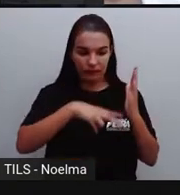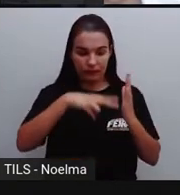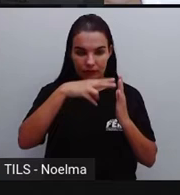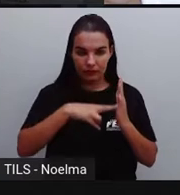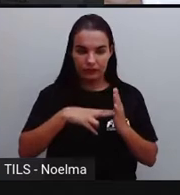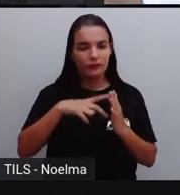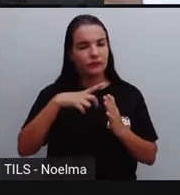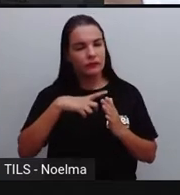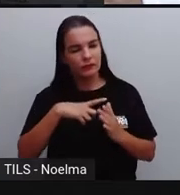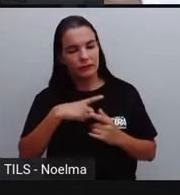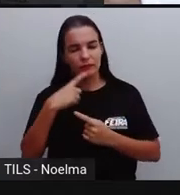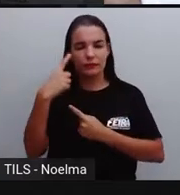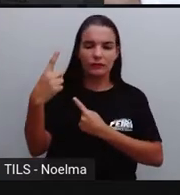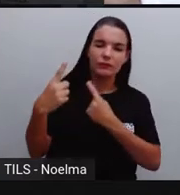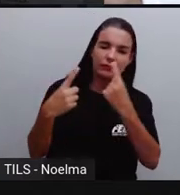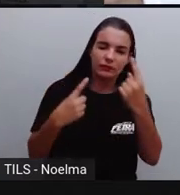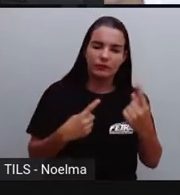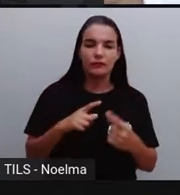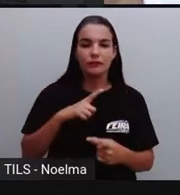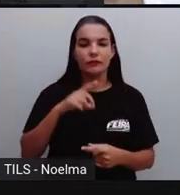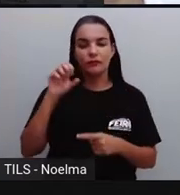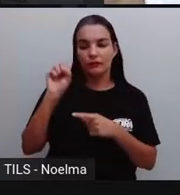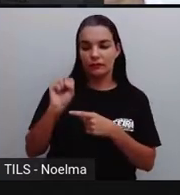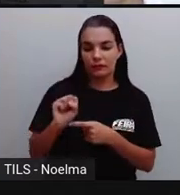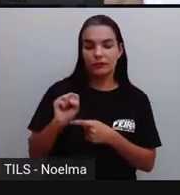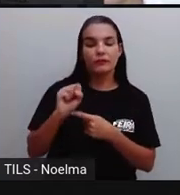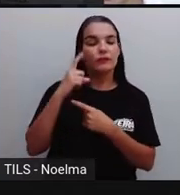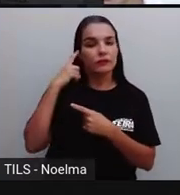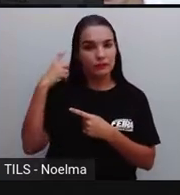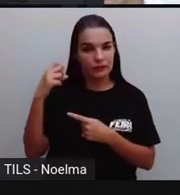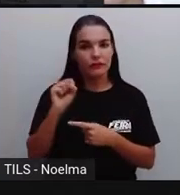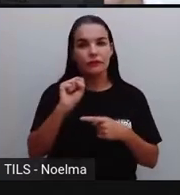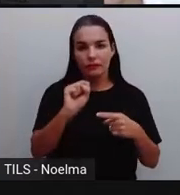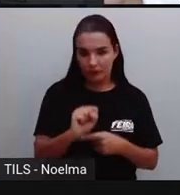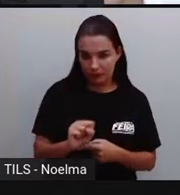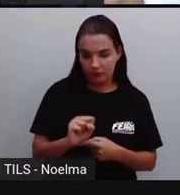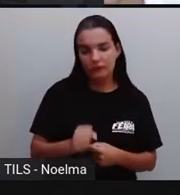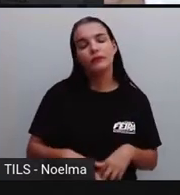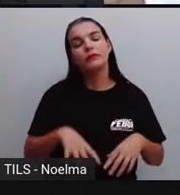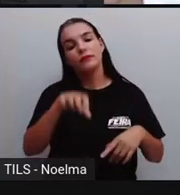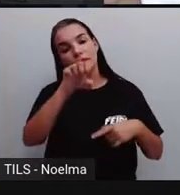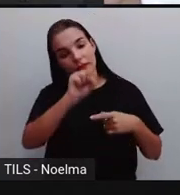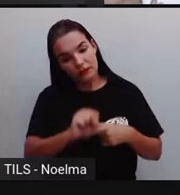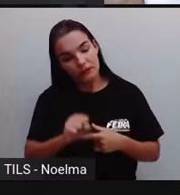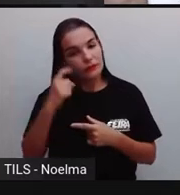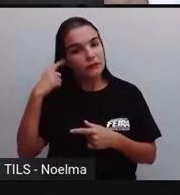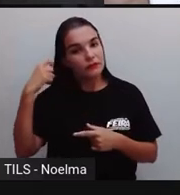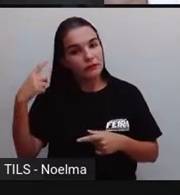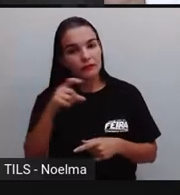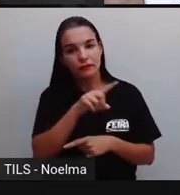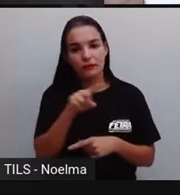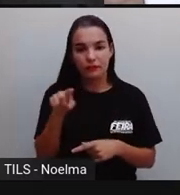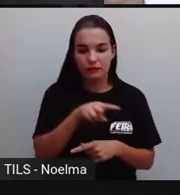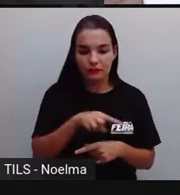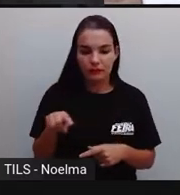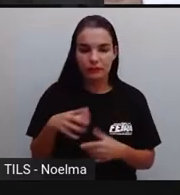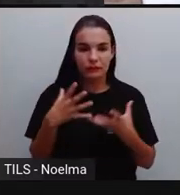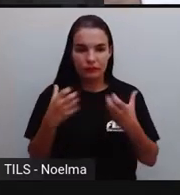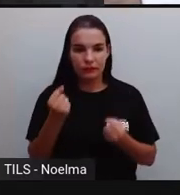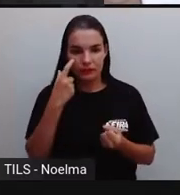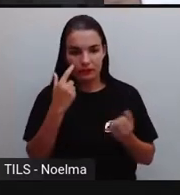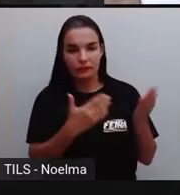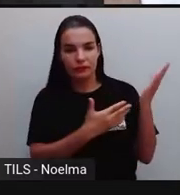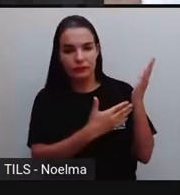aqui que tem o si, tem o som de z. Então, vamos fazer a leitura, tá? Essas palavras que estão aqui, olha